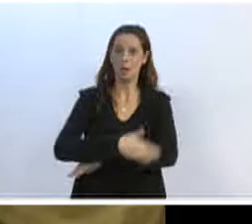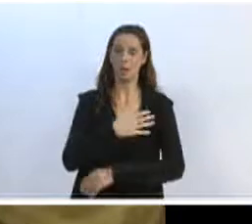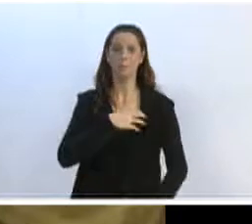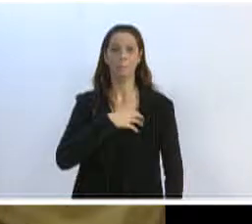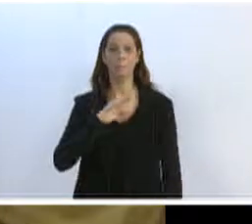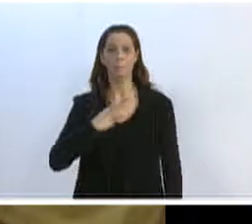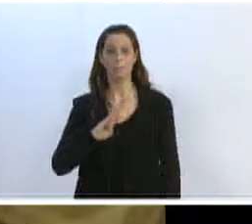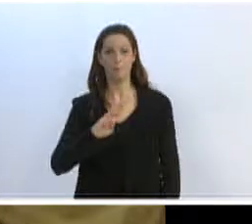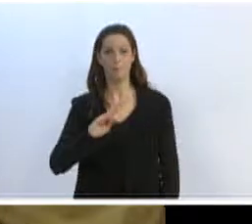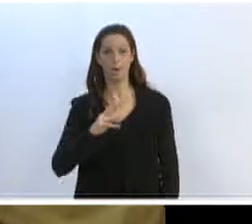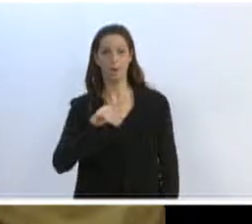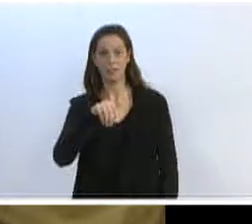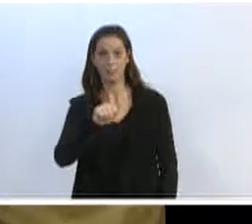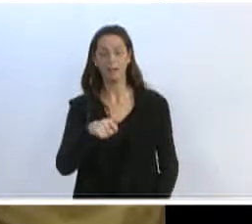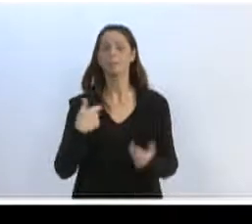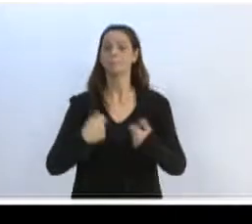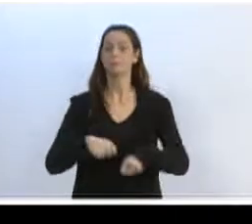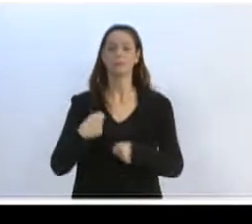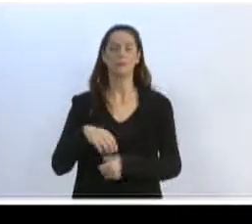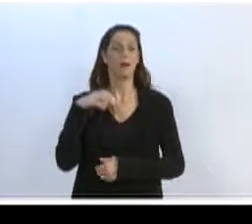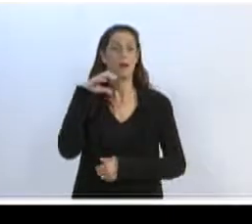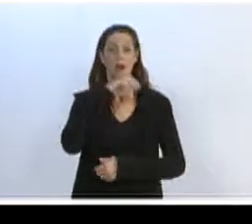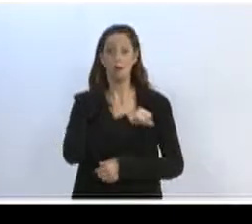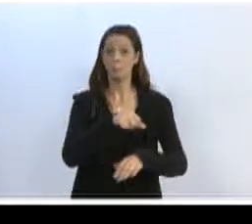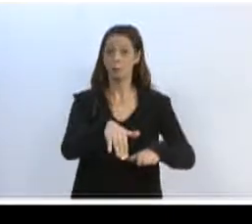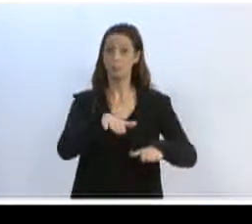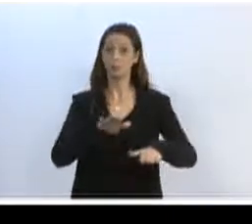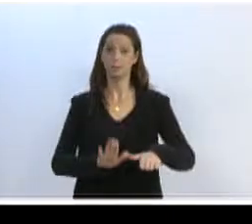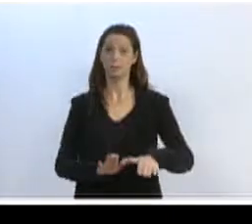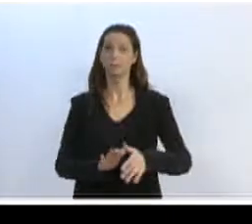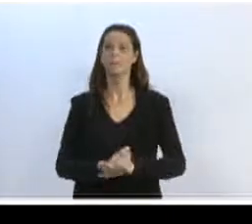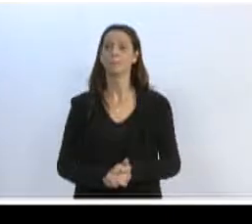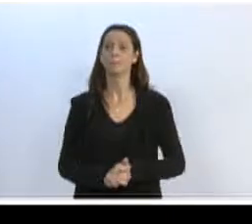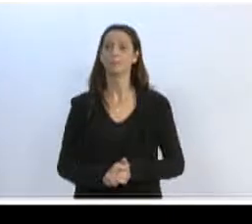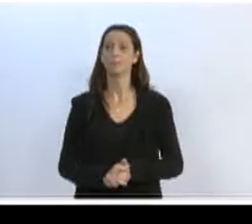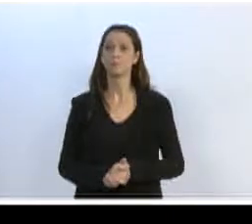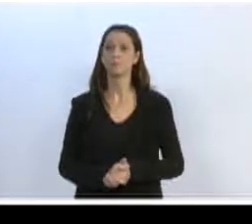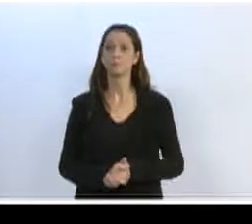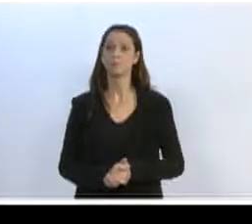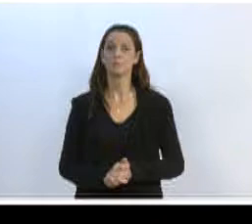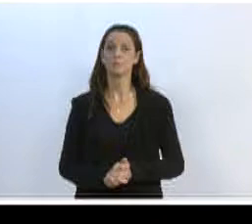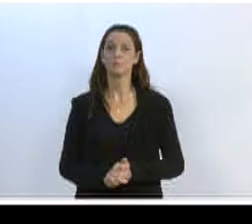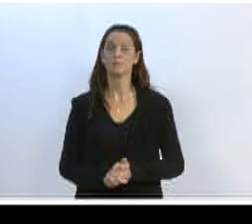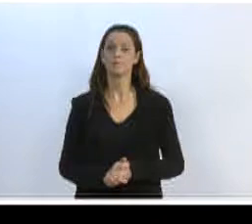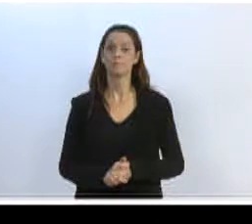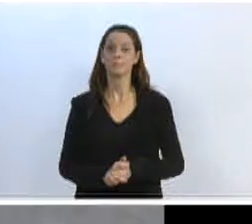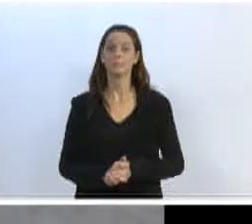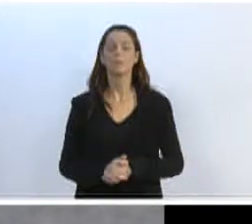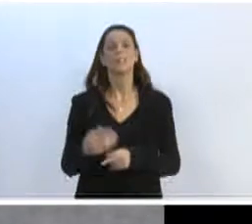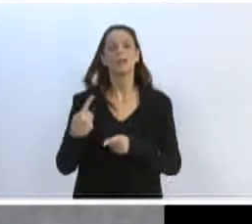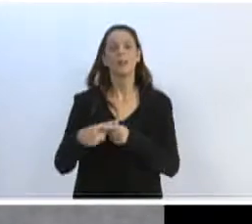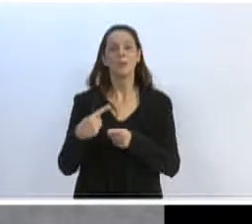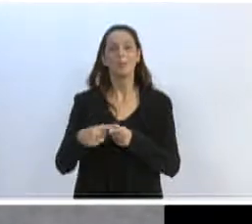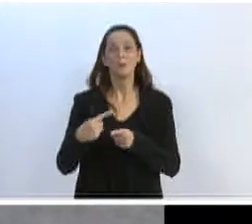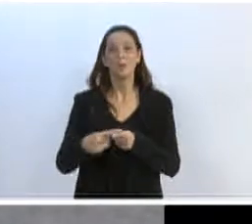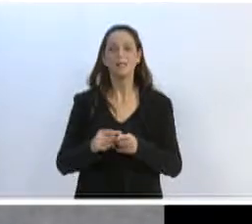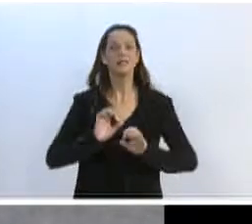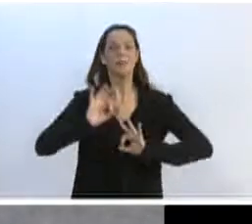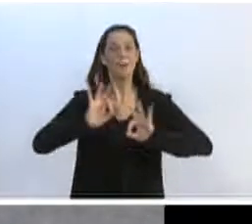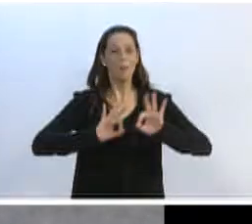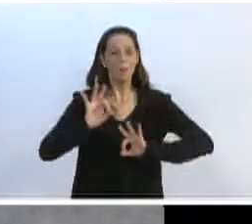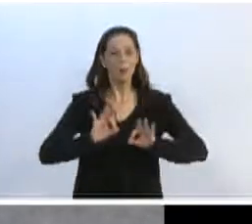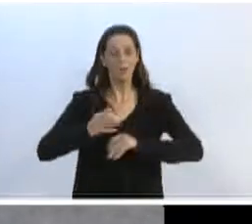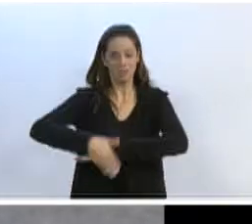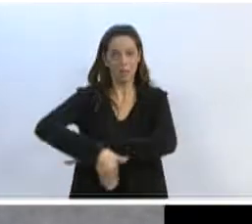lombadas é física o gent é agora enquanto enquanto ainda estão com a concluindo a organização não podemos